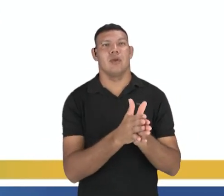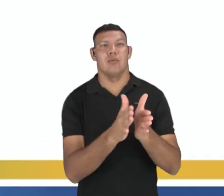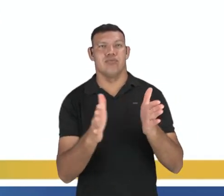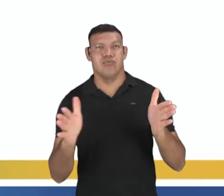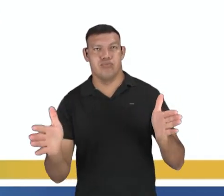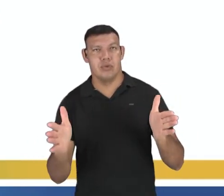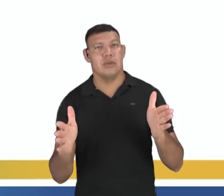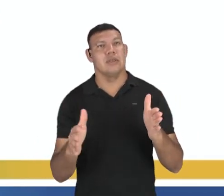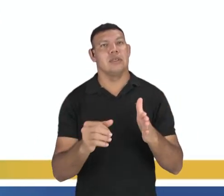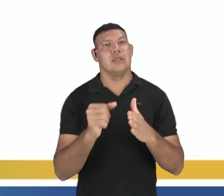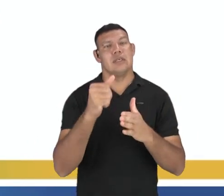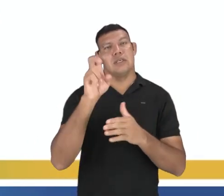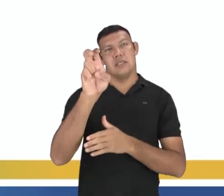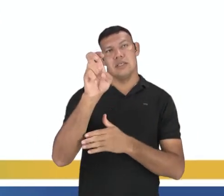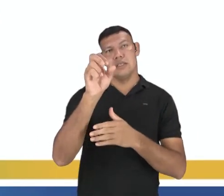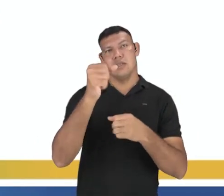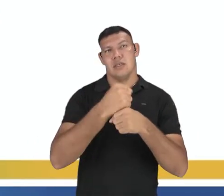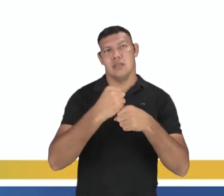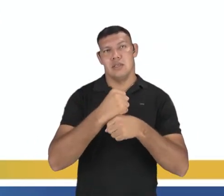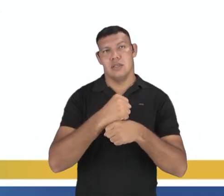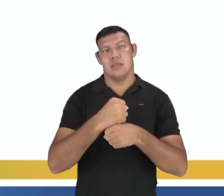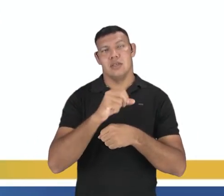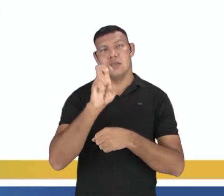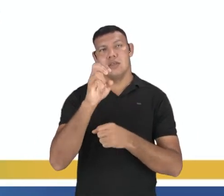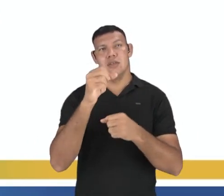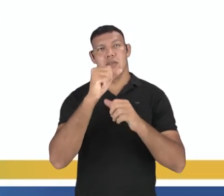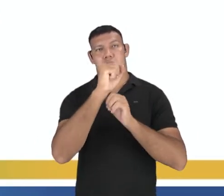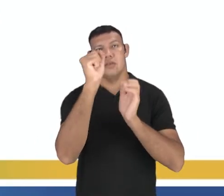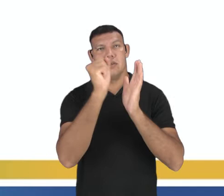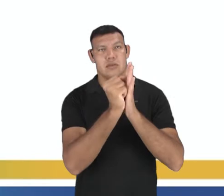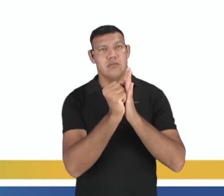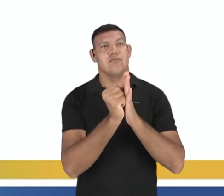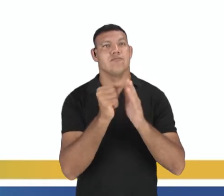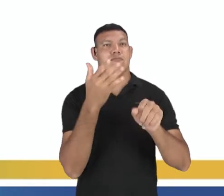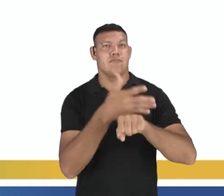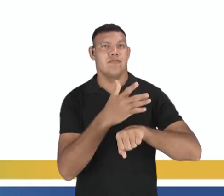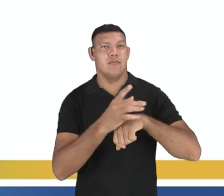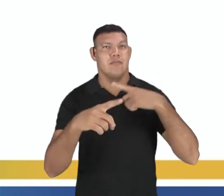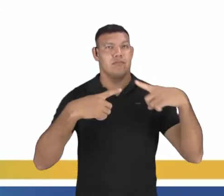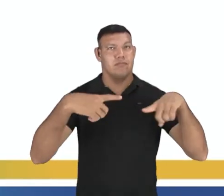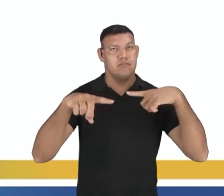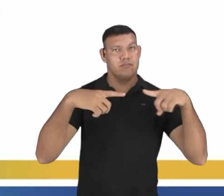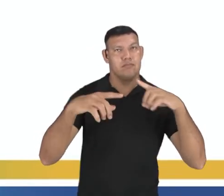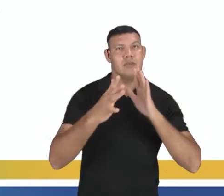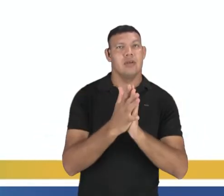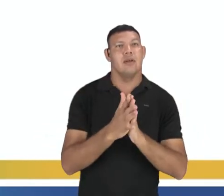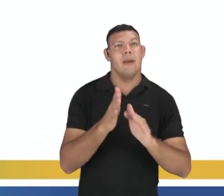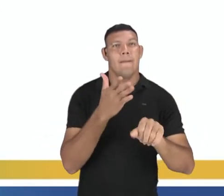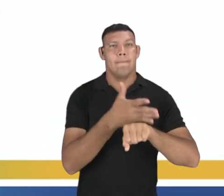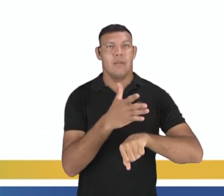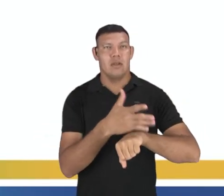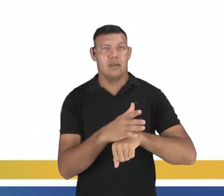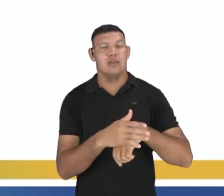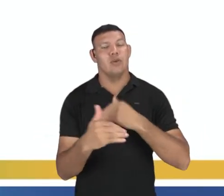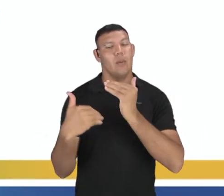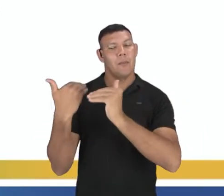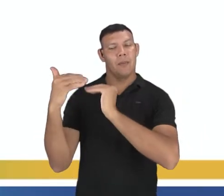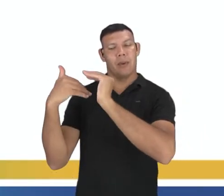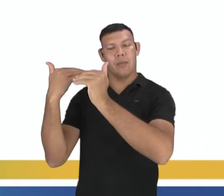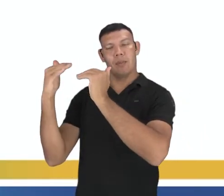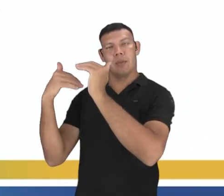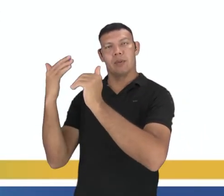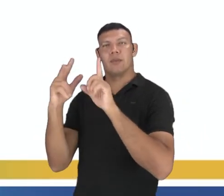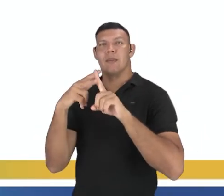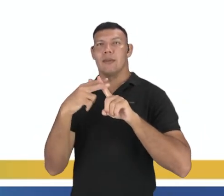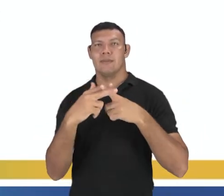práticas de ensino centraram-se no que na partitura E aí na imagem a gente vai vendo Então a evolução desses